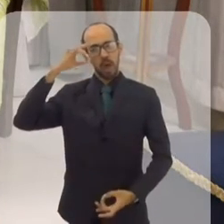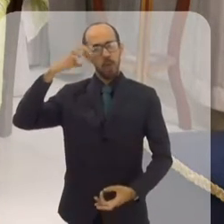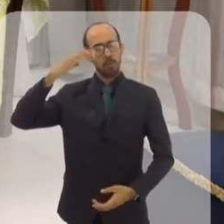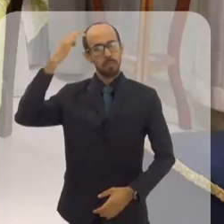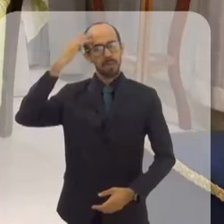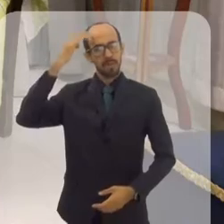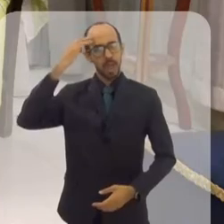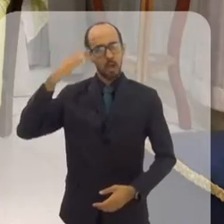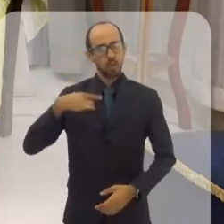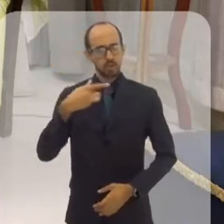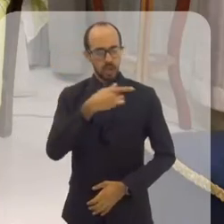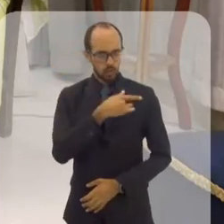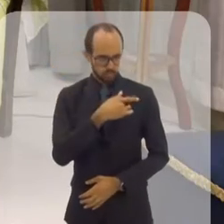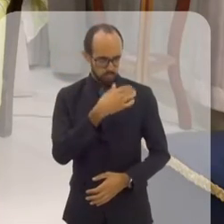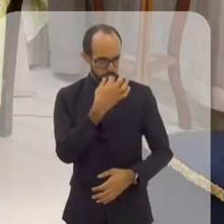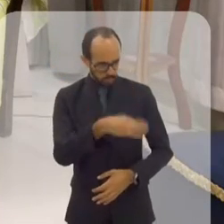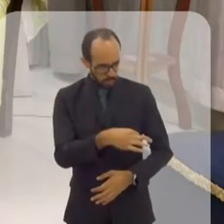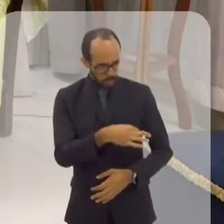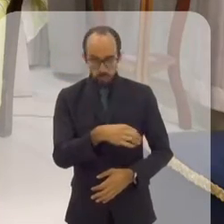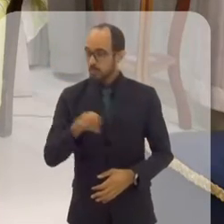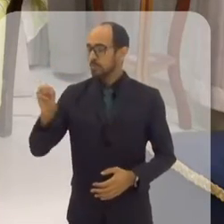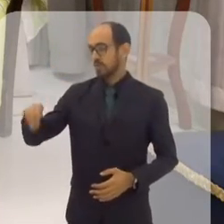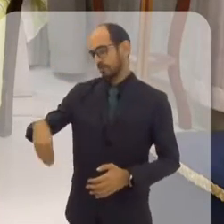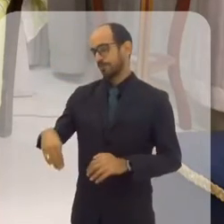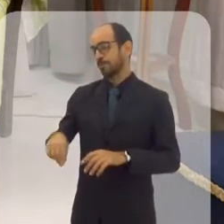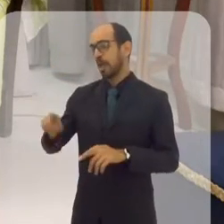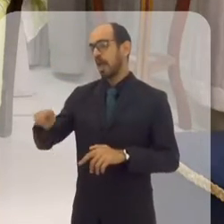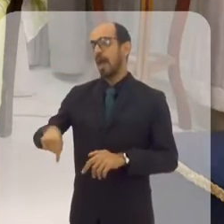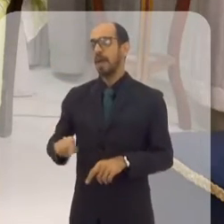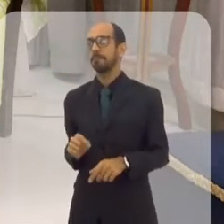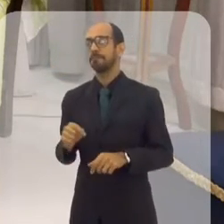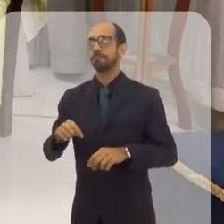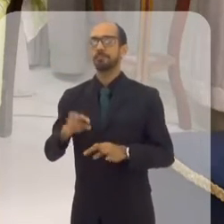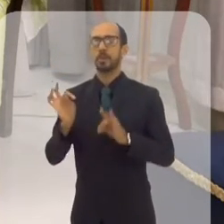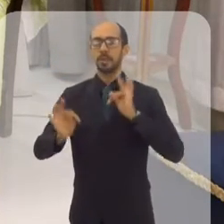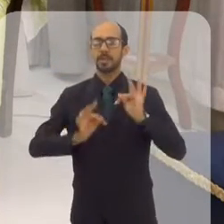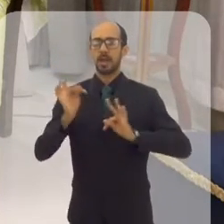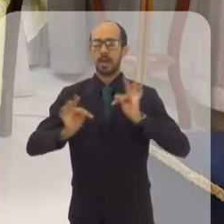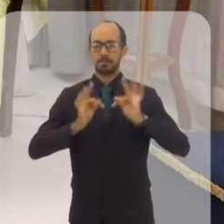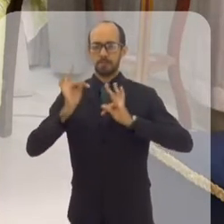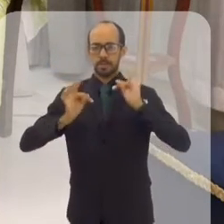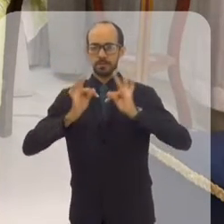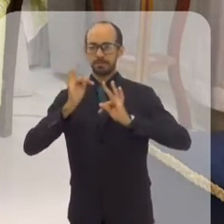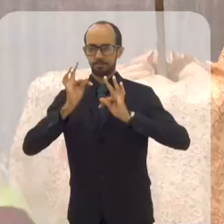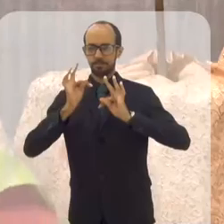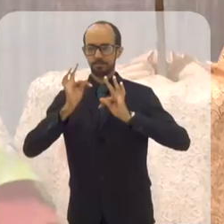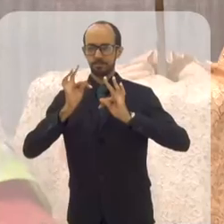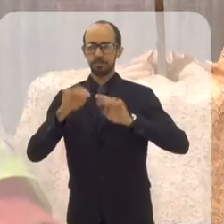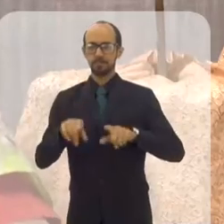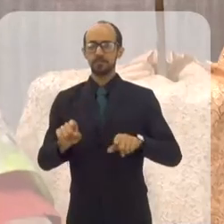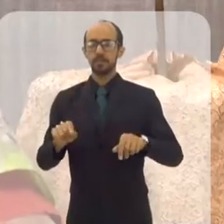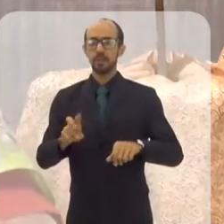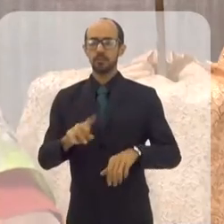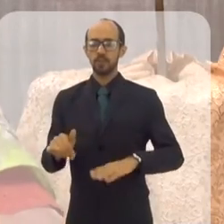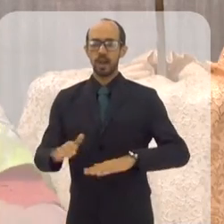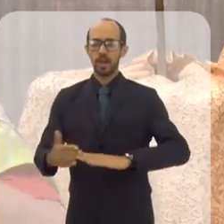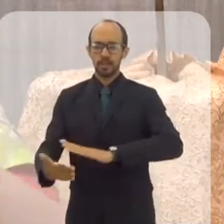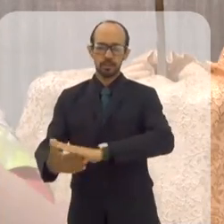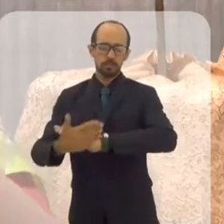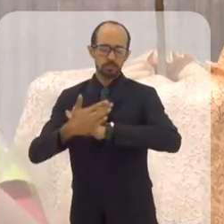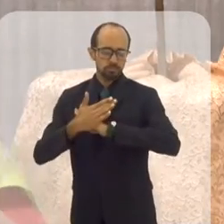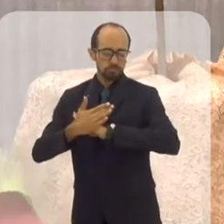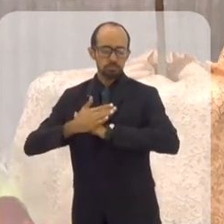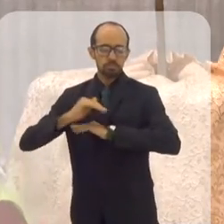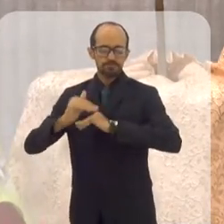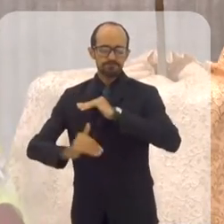mental e da Saúde Isso é isso é ele é terapêutico né ele